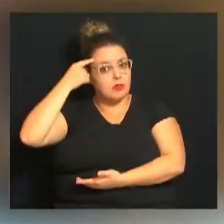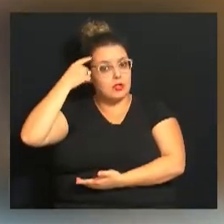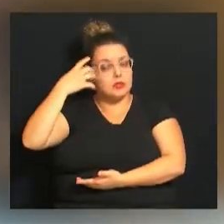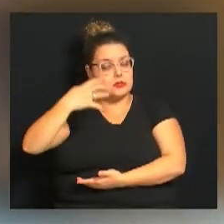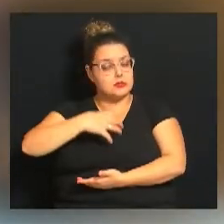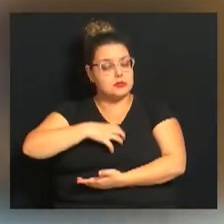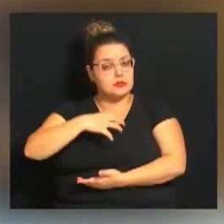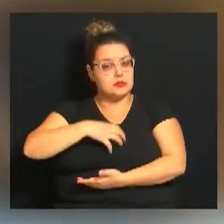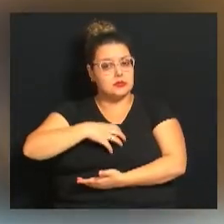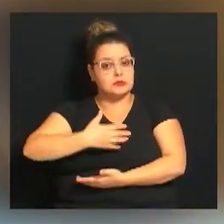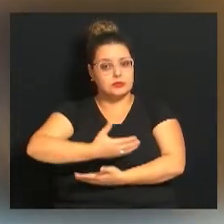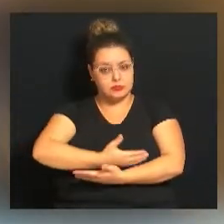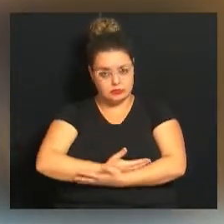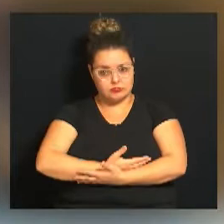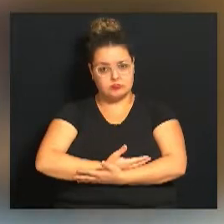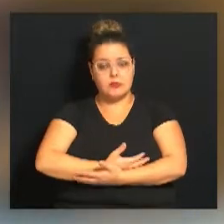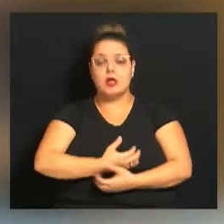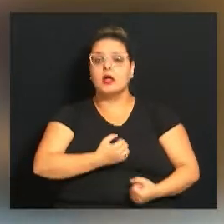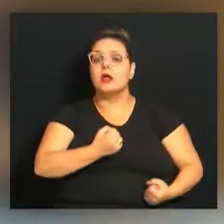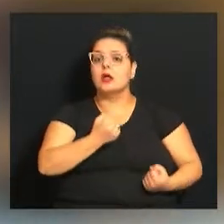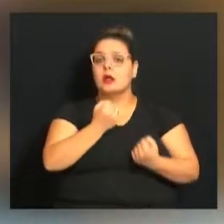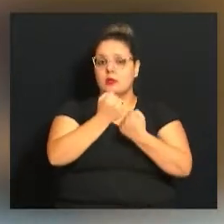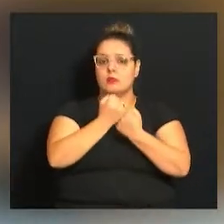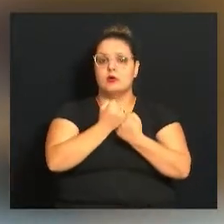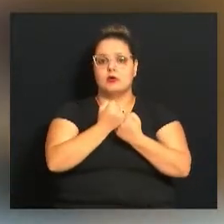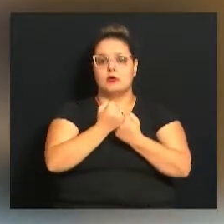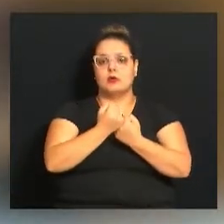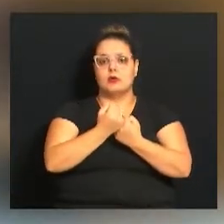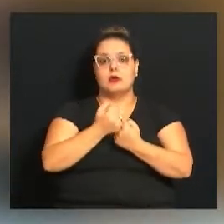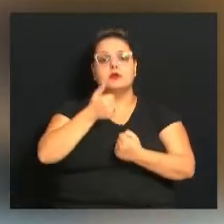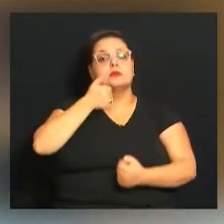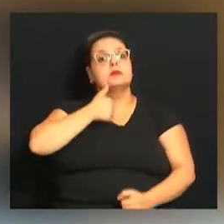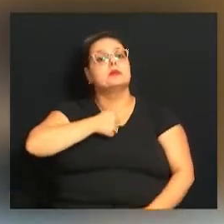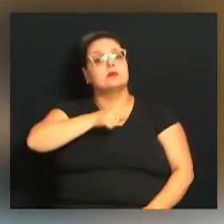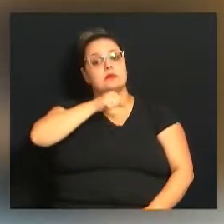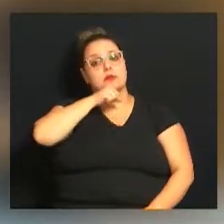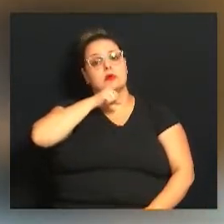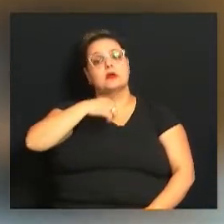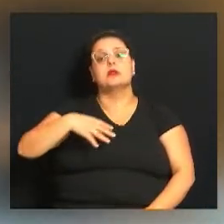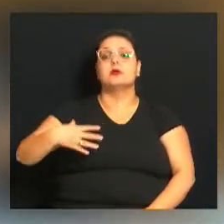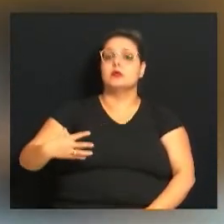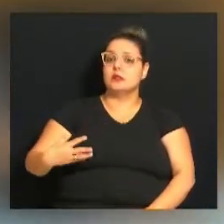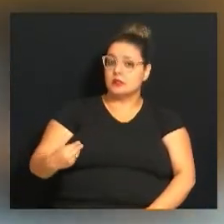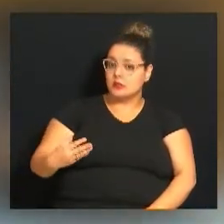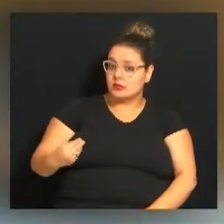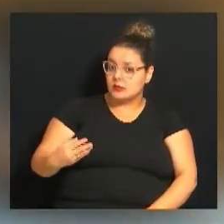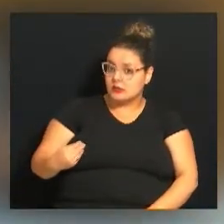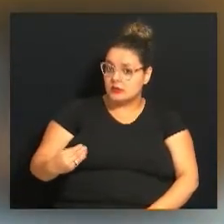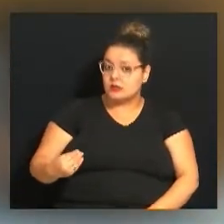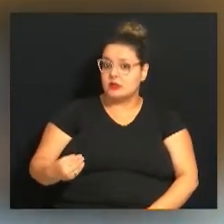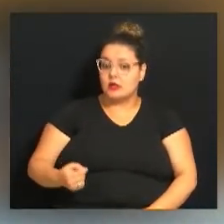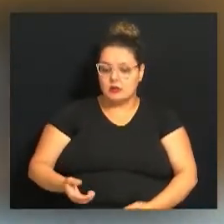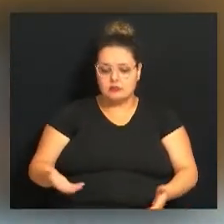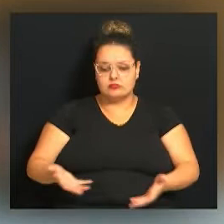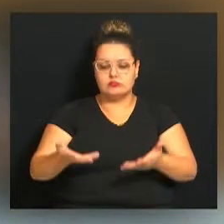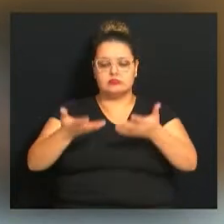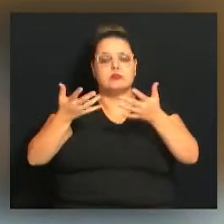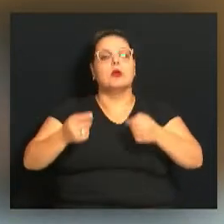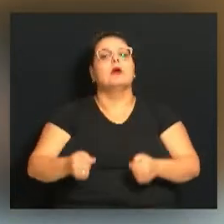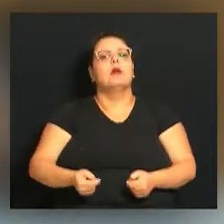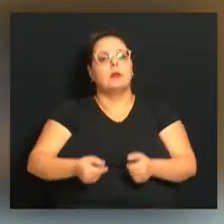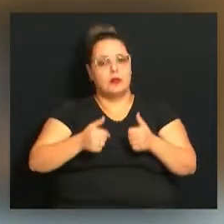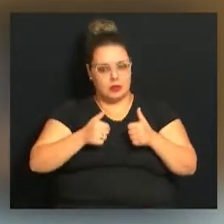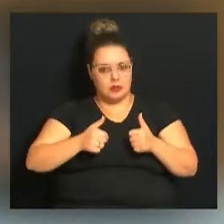apoiá-la em sua vivência de ser mãe e lactante, enaltecer os inúmeros benefícios promovidos pelo